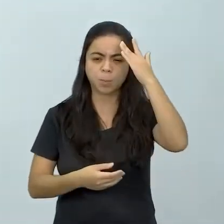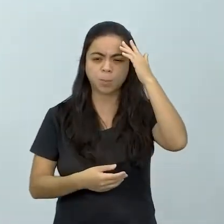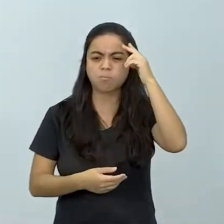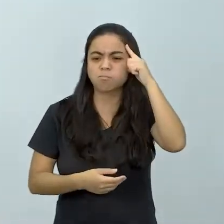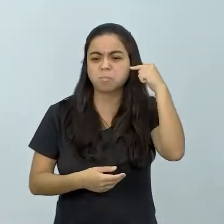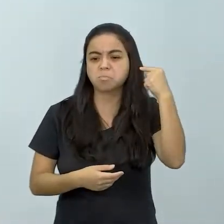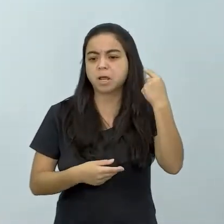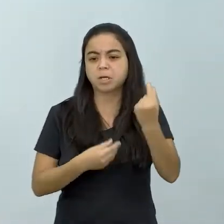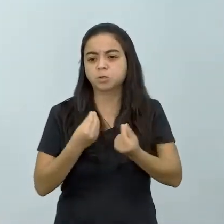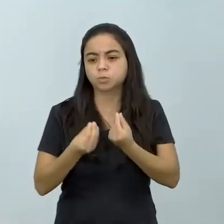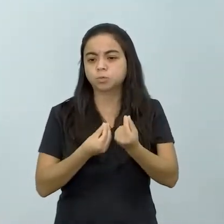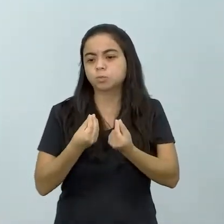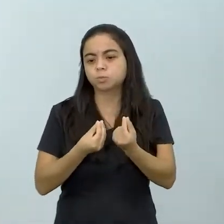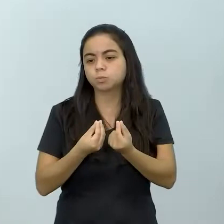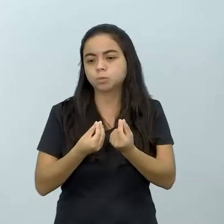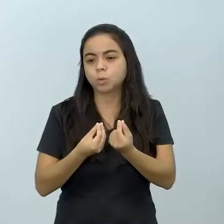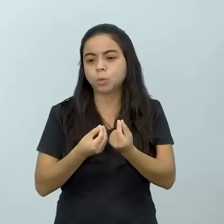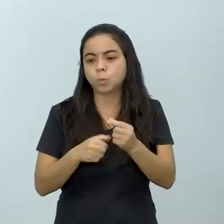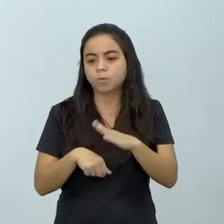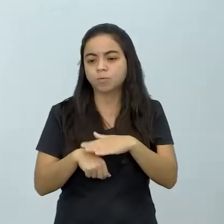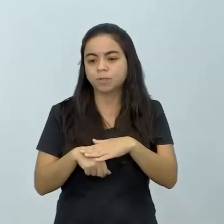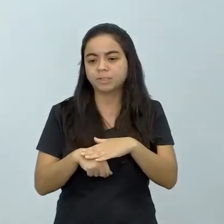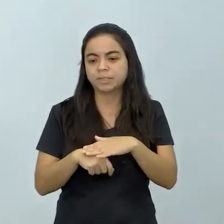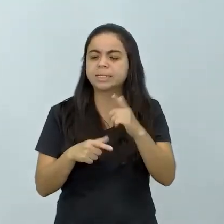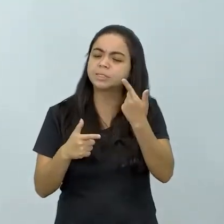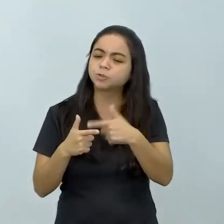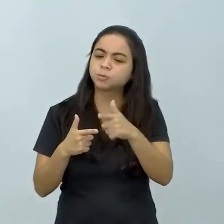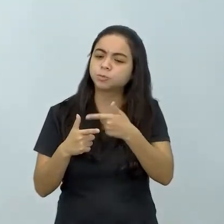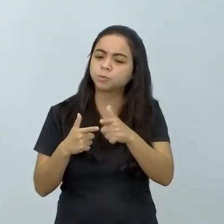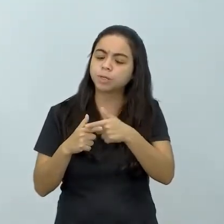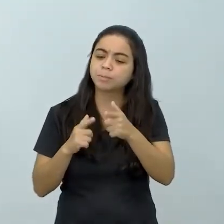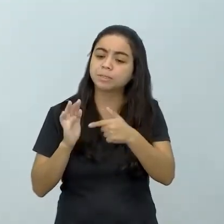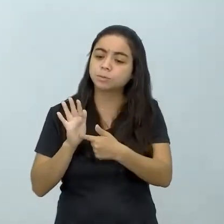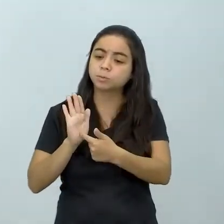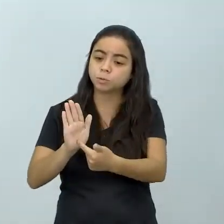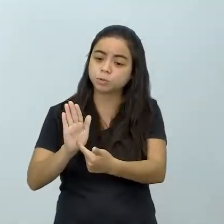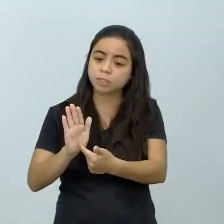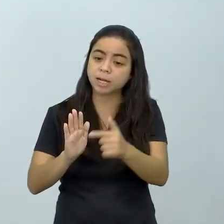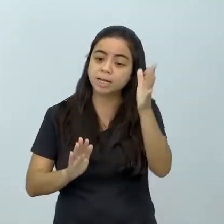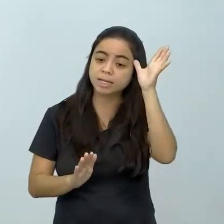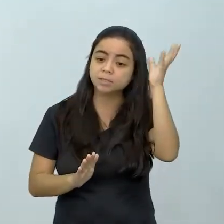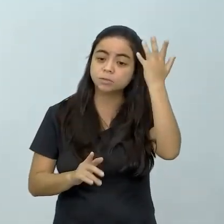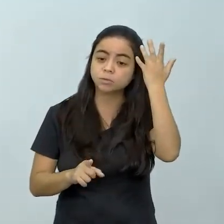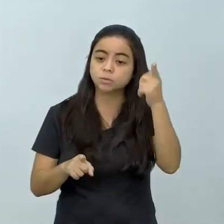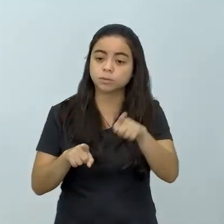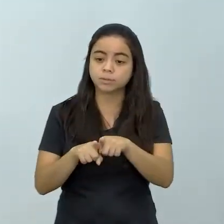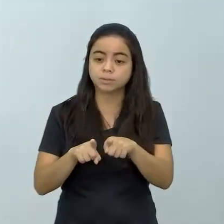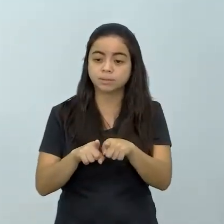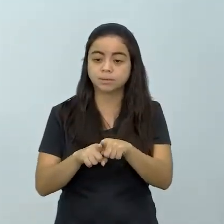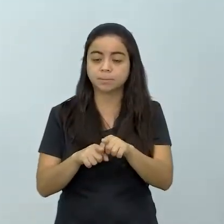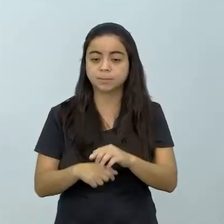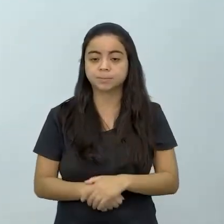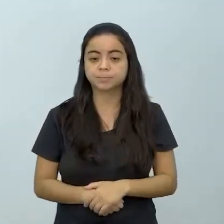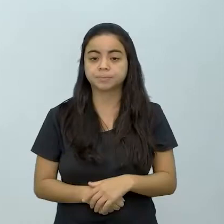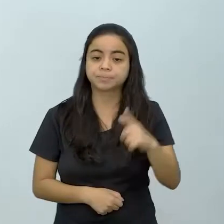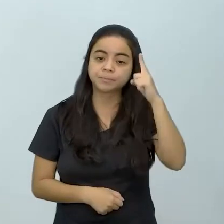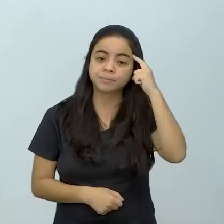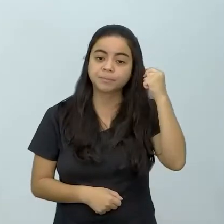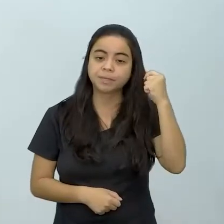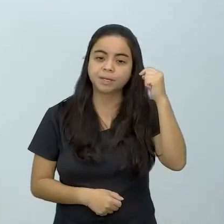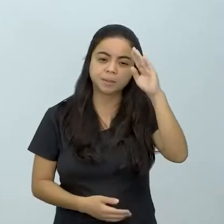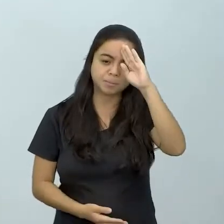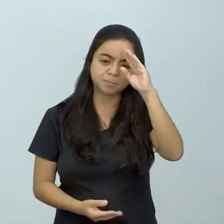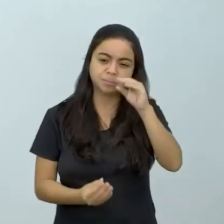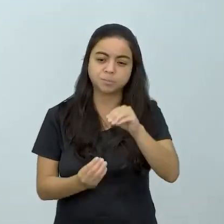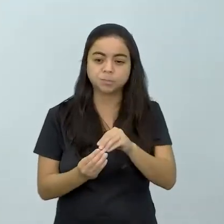do que fazer para te dar uma ideia de problemas para te dar uma ideia de soluções para te dar uma ideia de